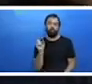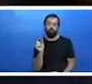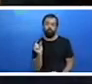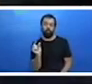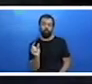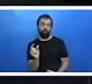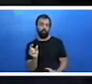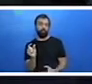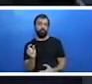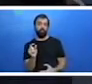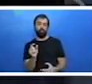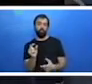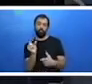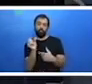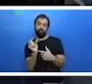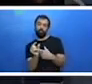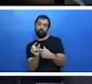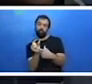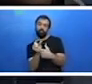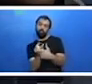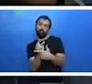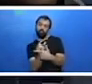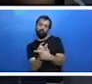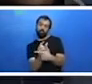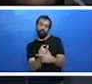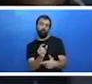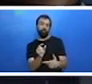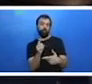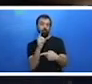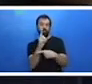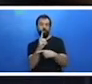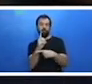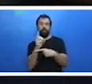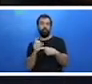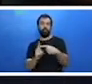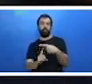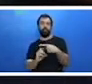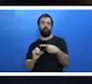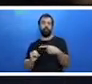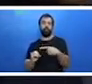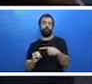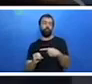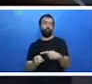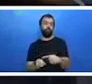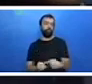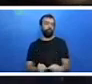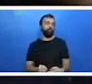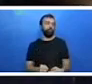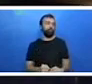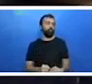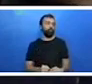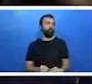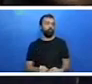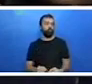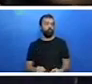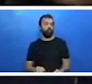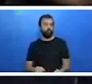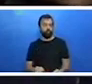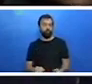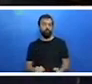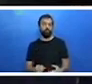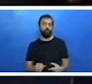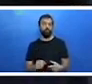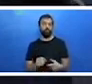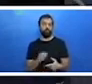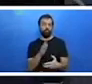portanto, representa a 10ª parte da barra. Eu dividi a barra por 10,